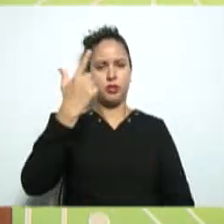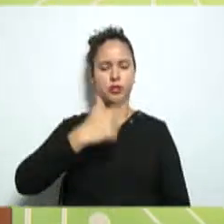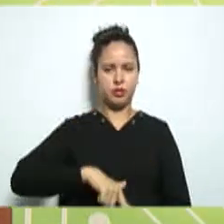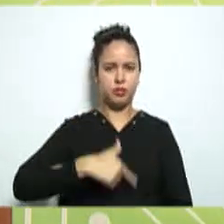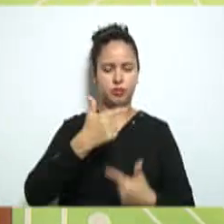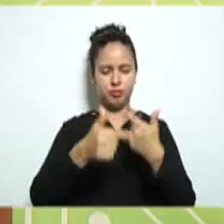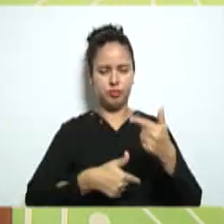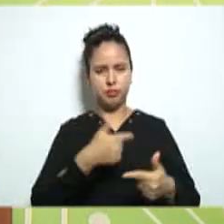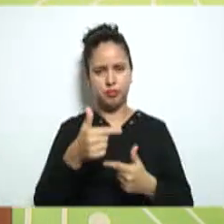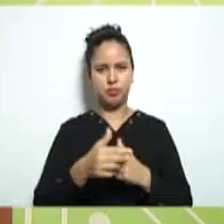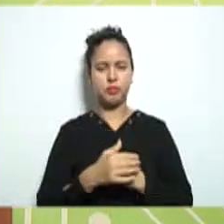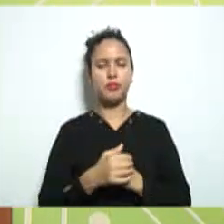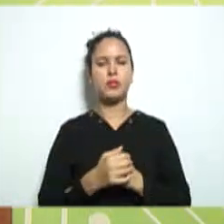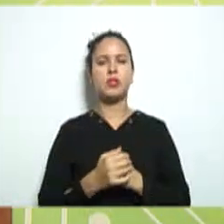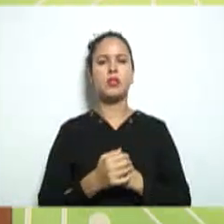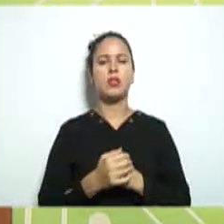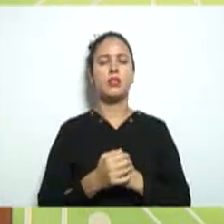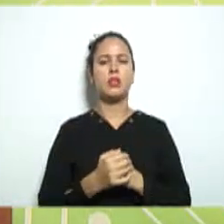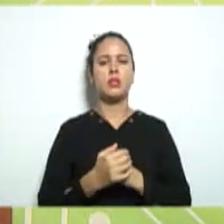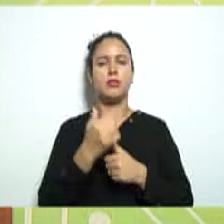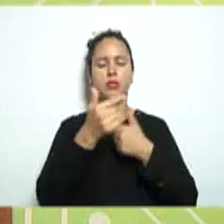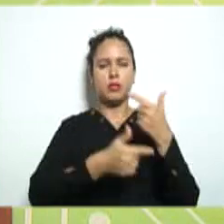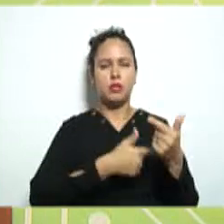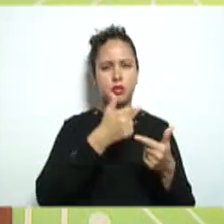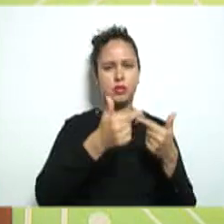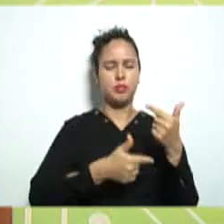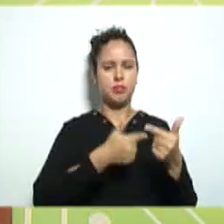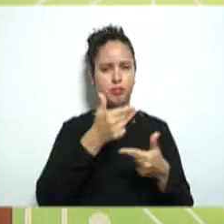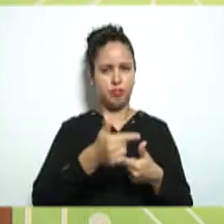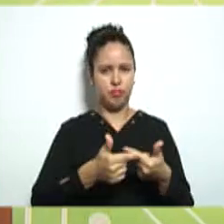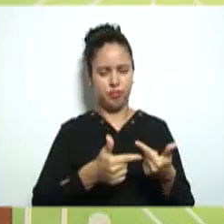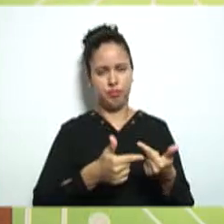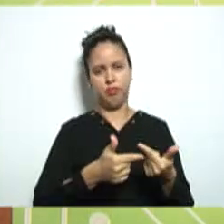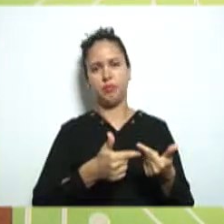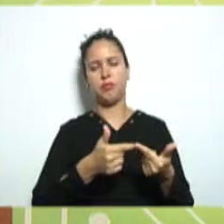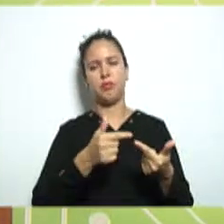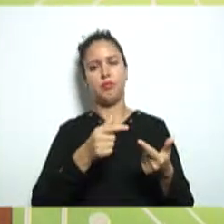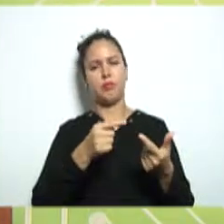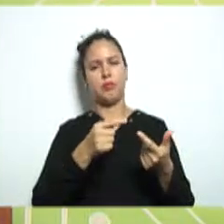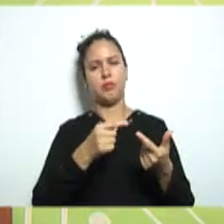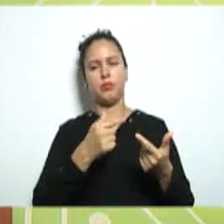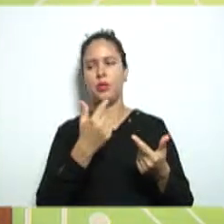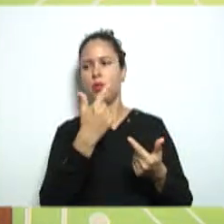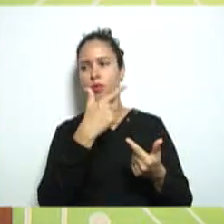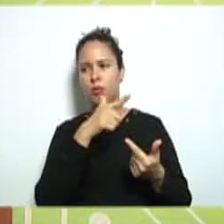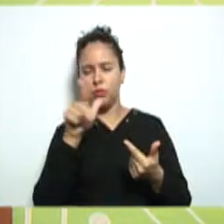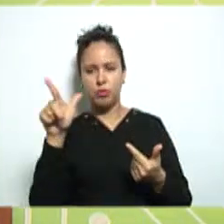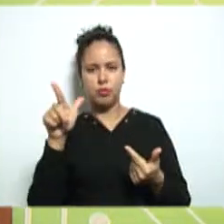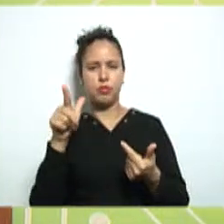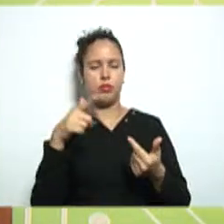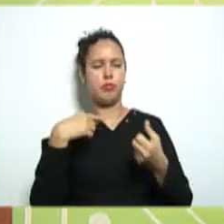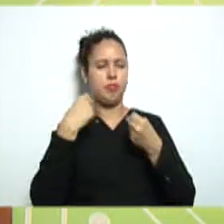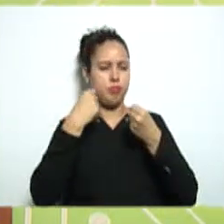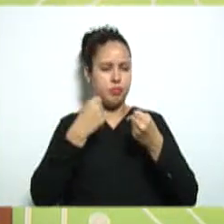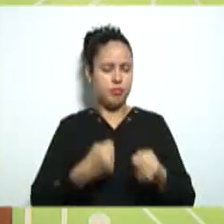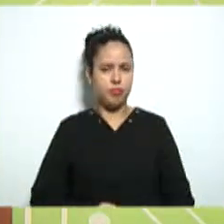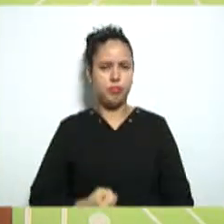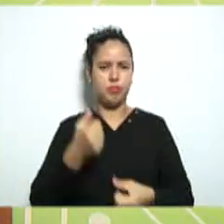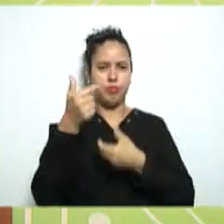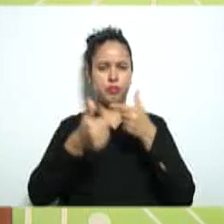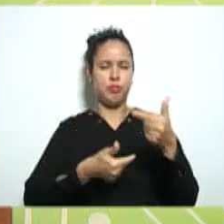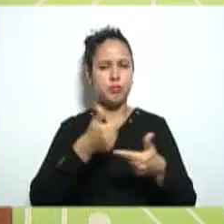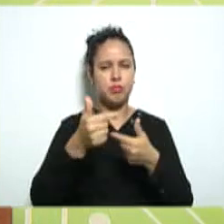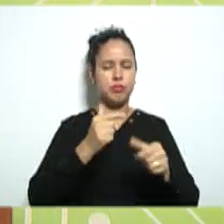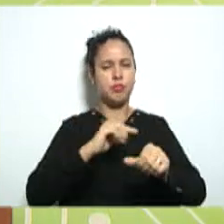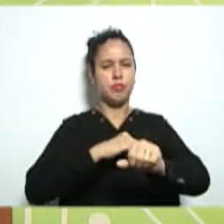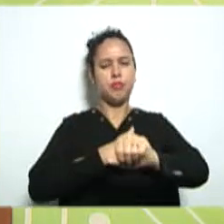jornada exaustiva, isso não acontece. O trabalho é numa intensidade tal, ou ele é num tempo